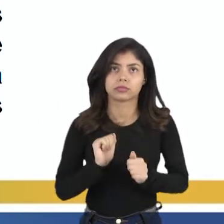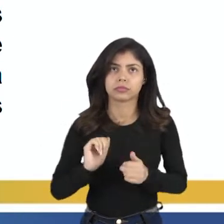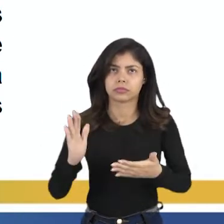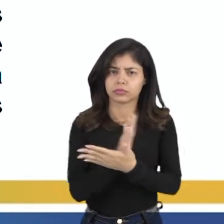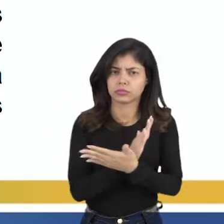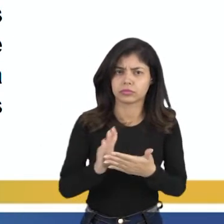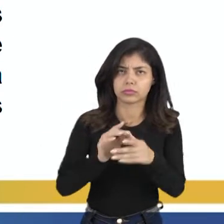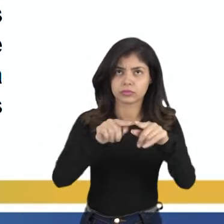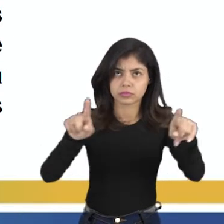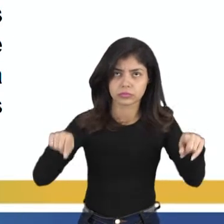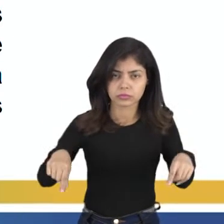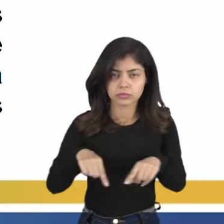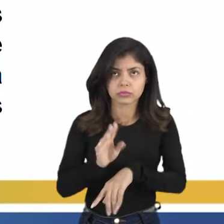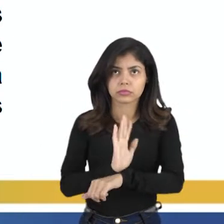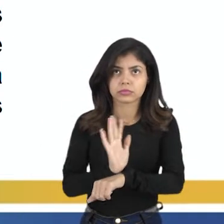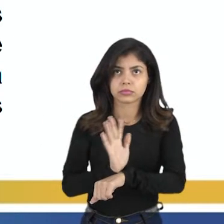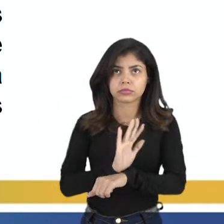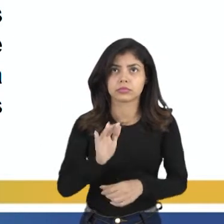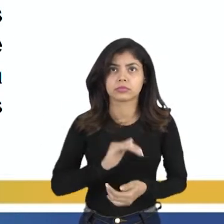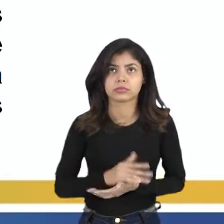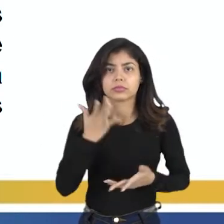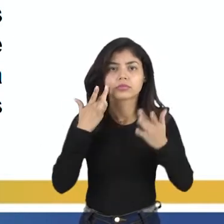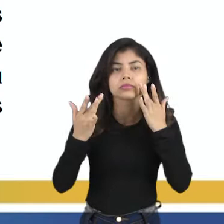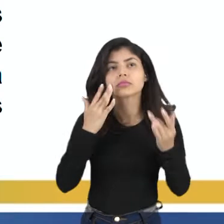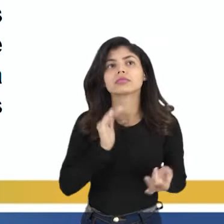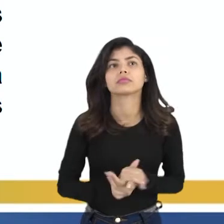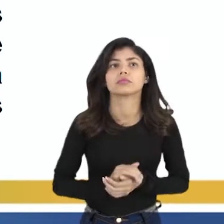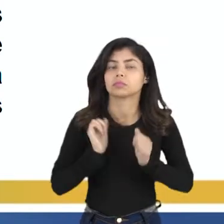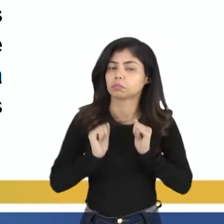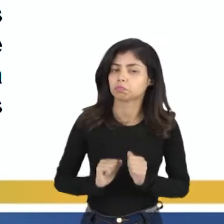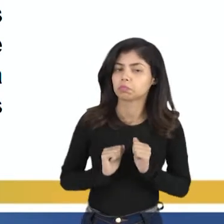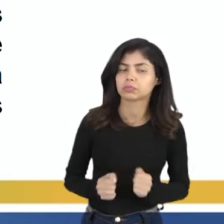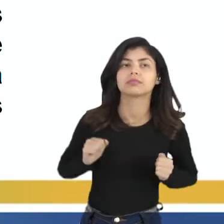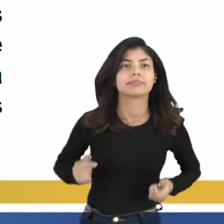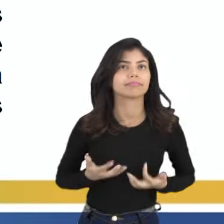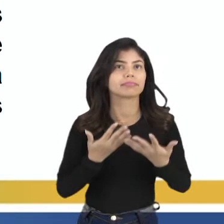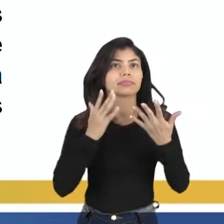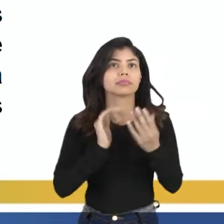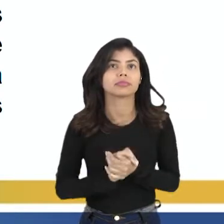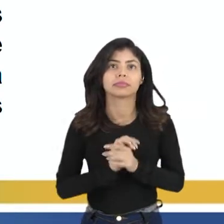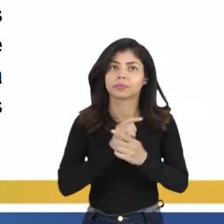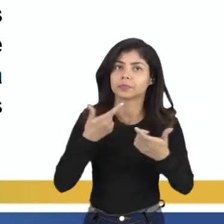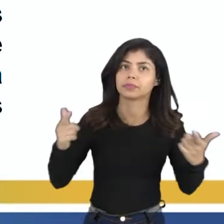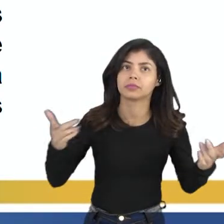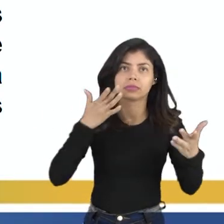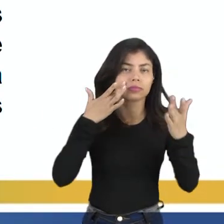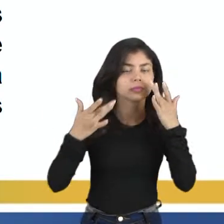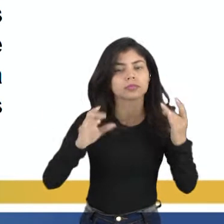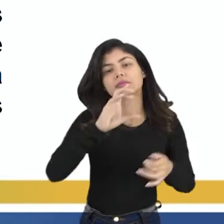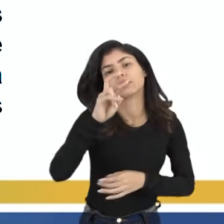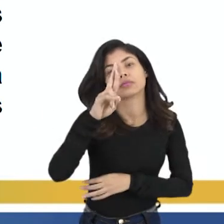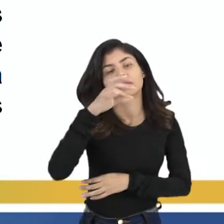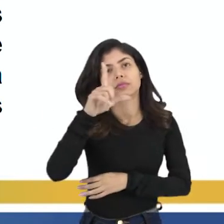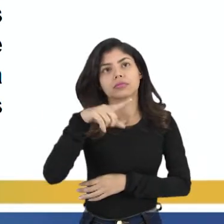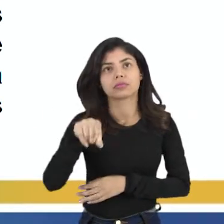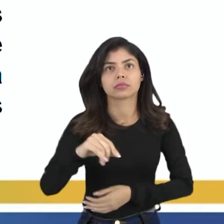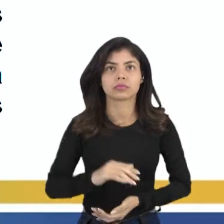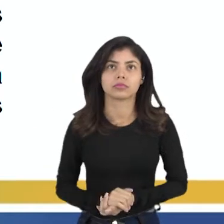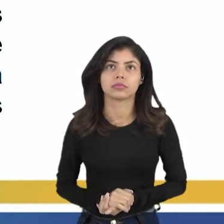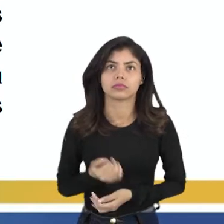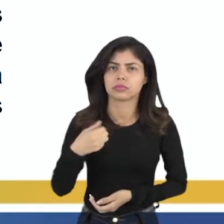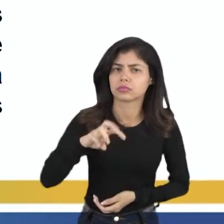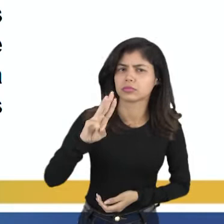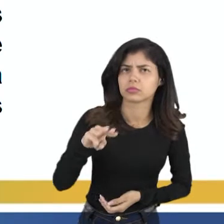visuais já podem ir a algumas salas de cinemas e teatros para curtir em maior intensidade as atrações